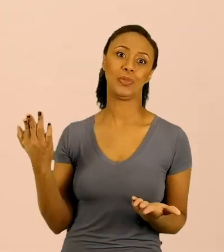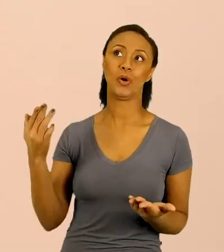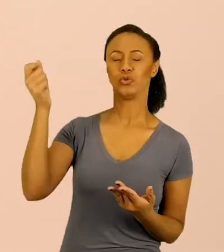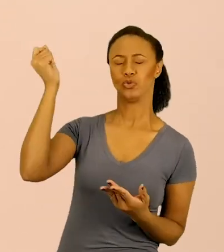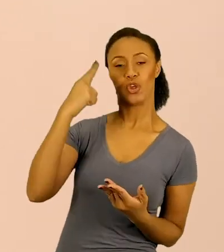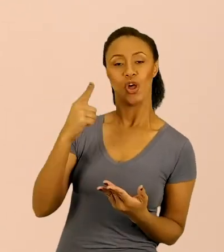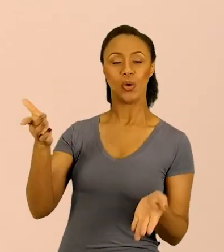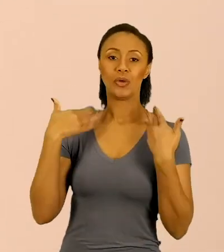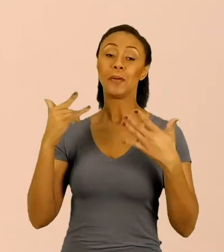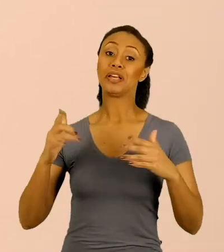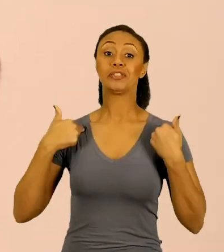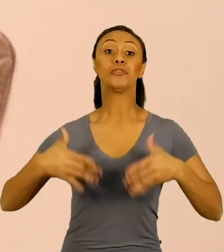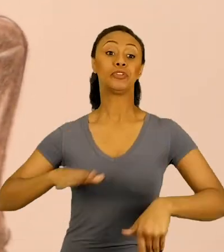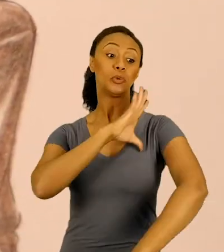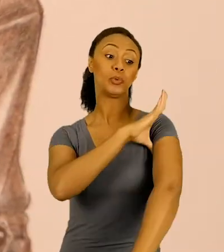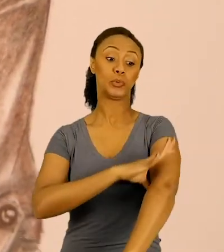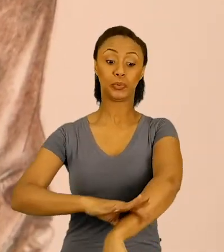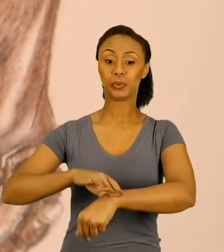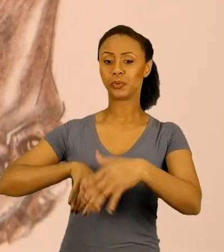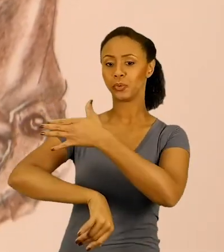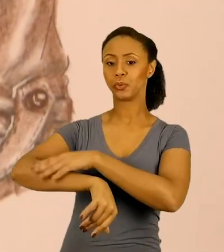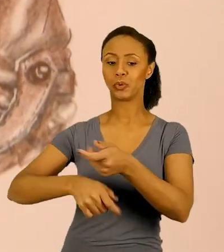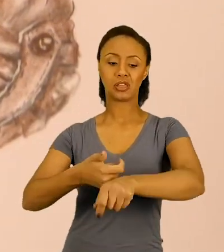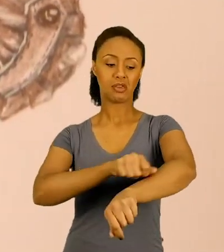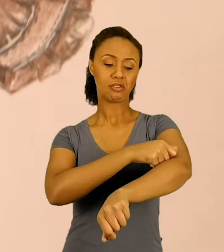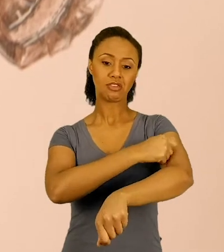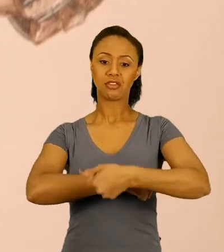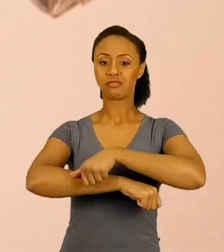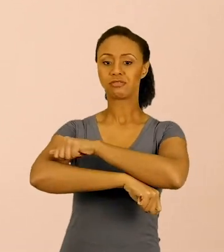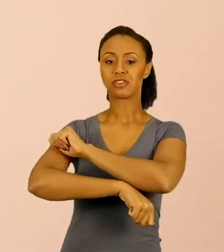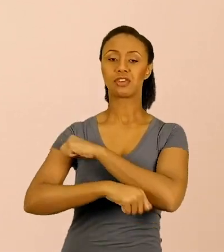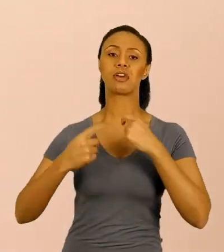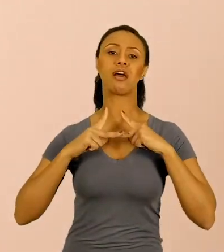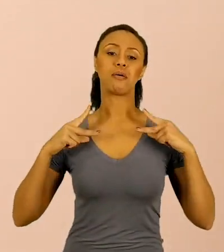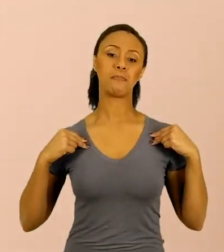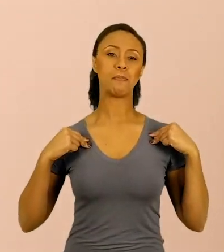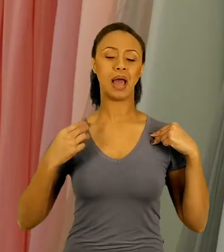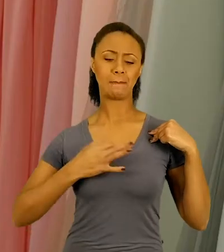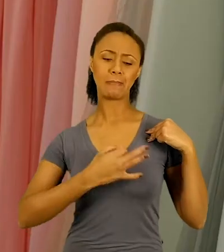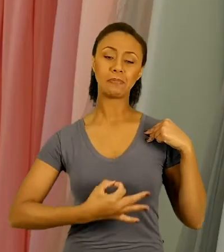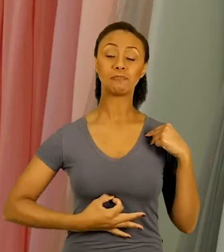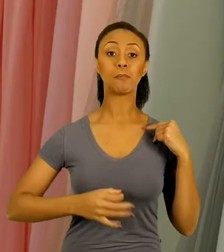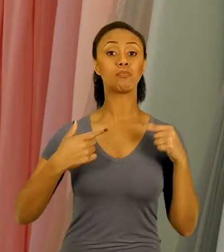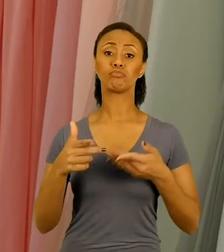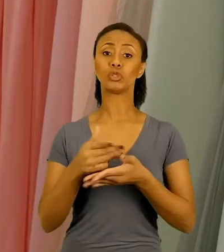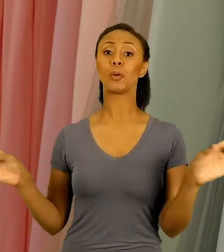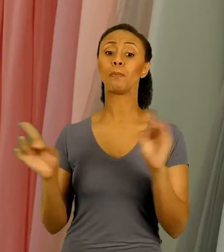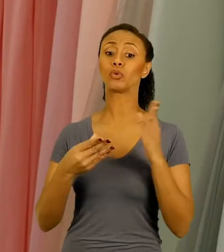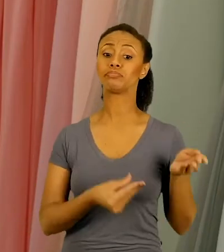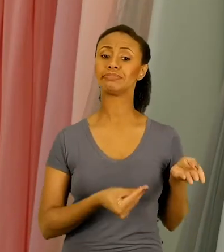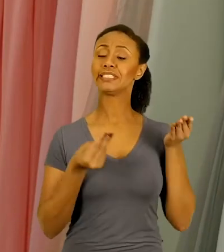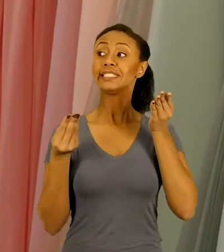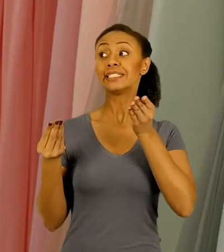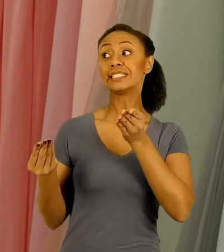vários modelos de vestidos longa, de festa. Aí eu fiz uma manga dobrada, uma lapela que prendi aqui com o botão. Aí desenhei, entreguei pra ela assim,